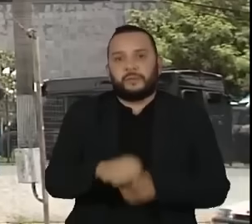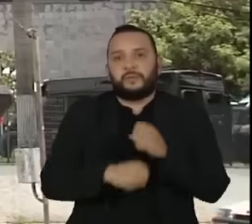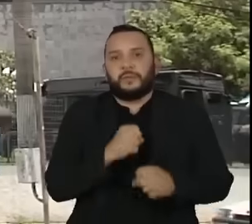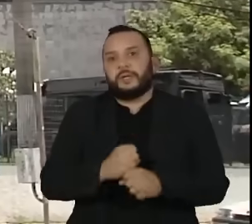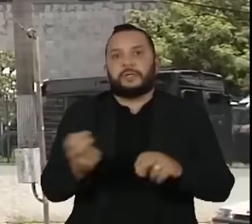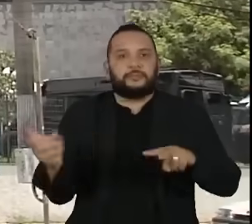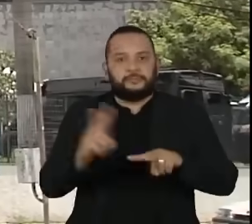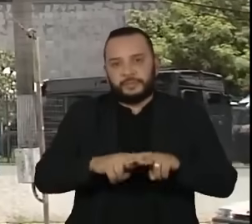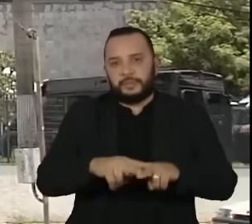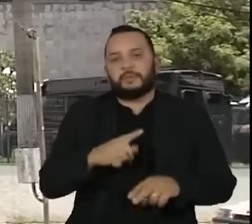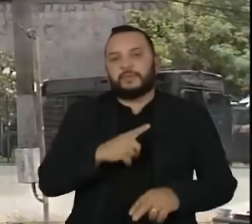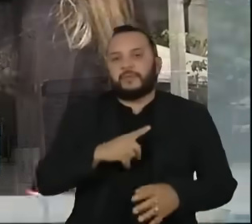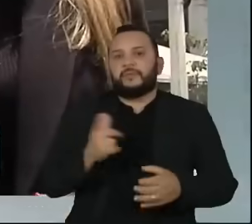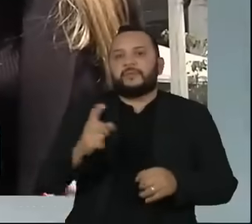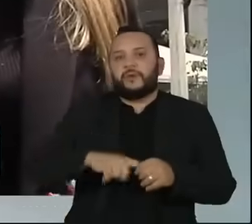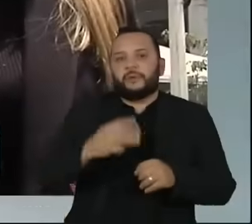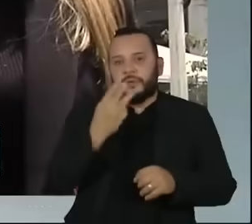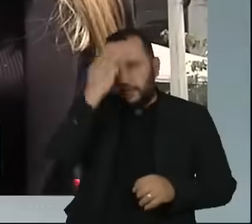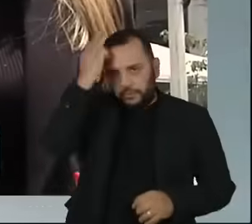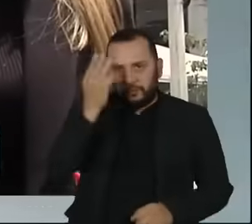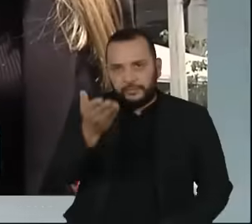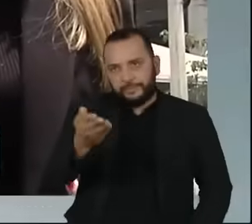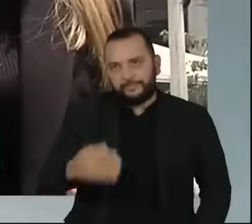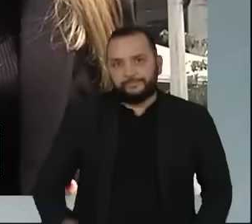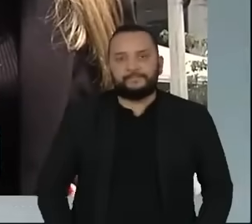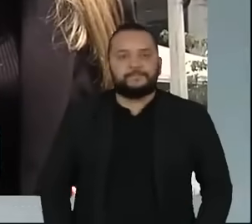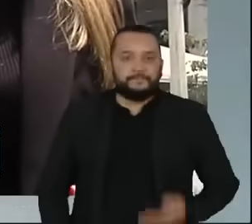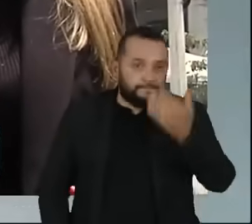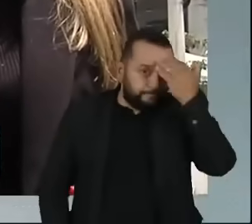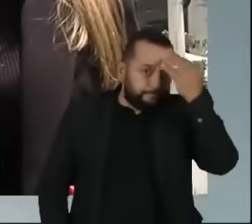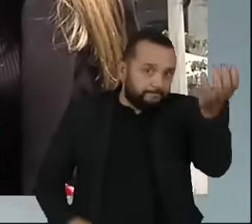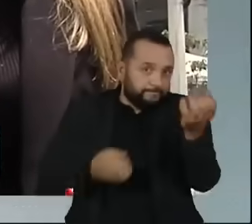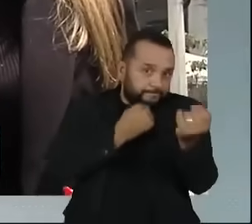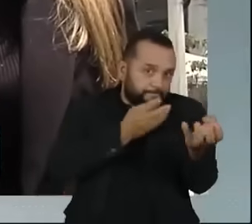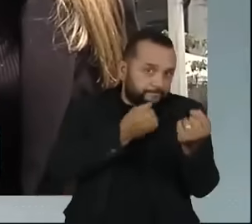de reclusão. Aldo, volto com você. Tá certo, obrigado pelas informações, Vanessa.